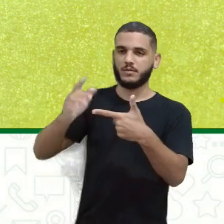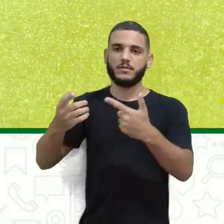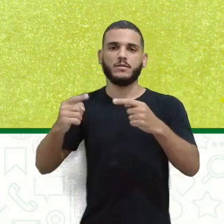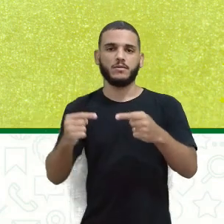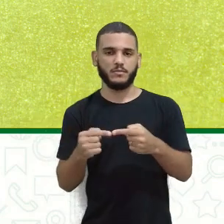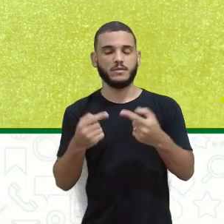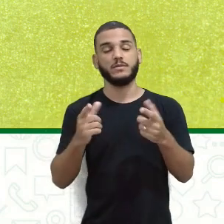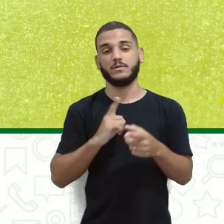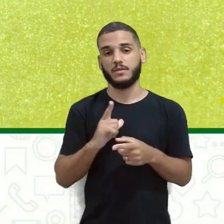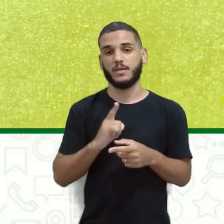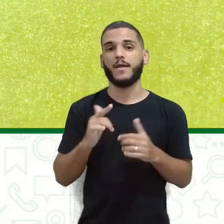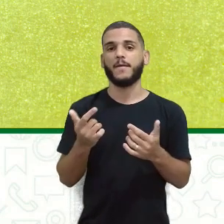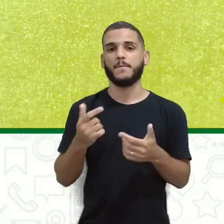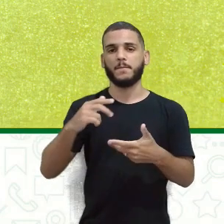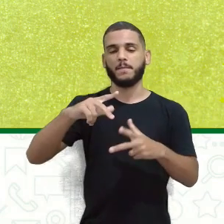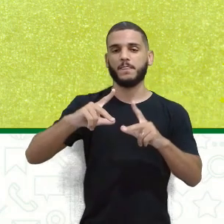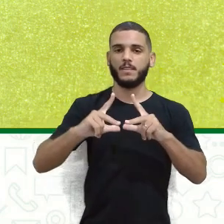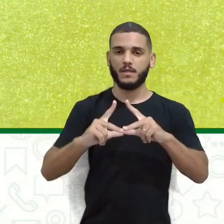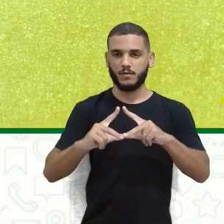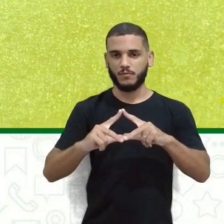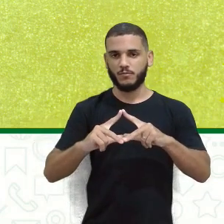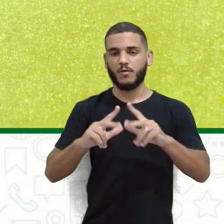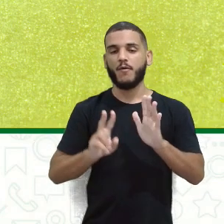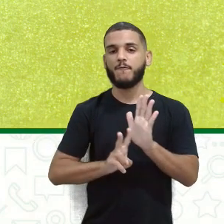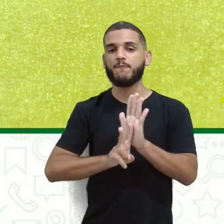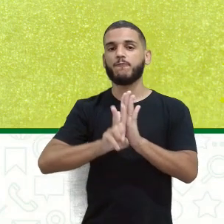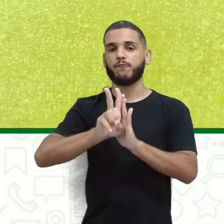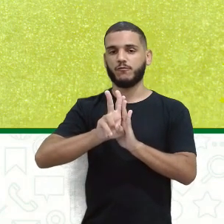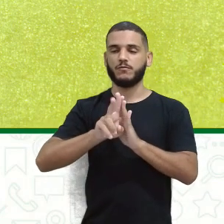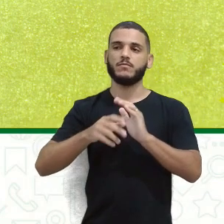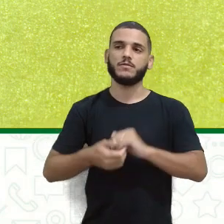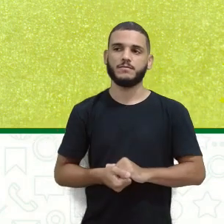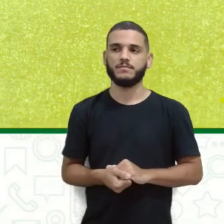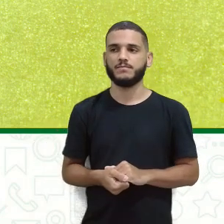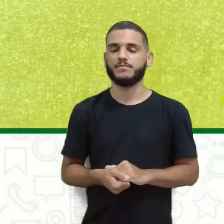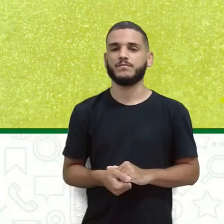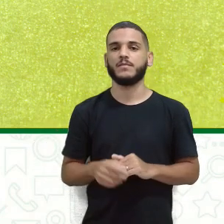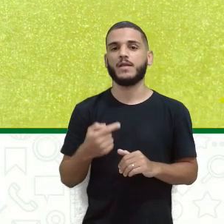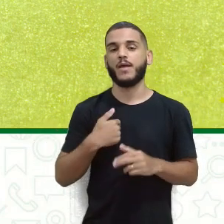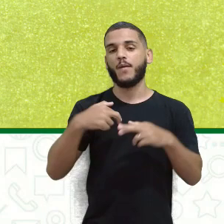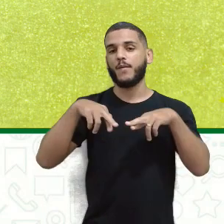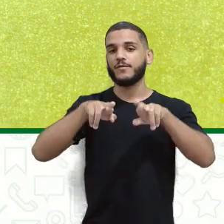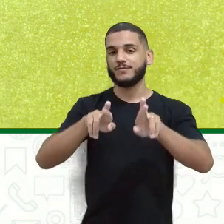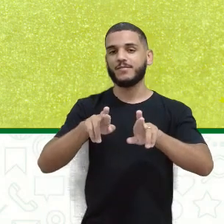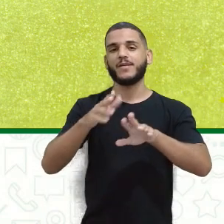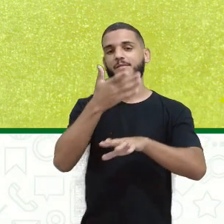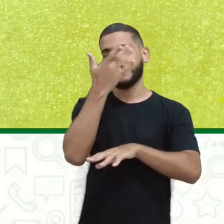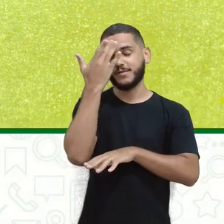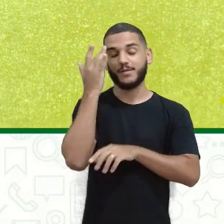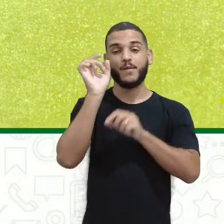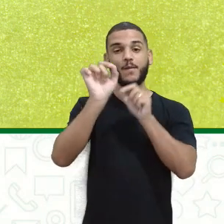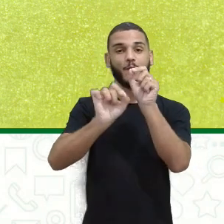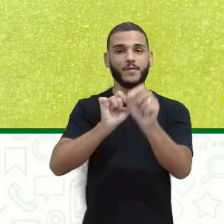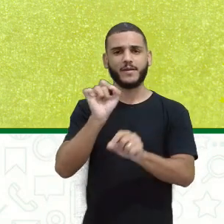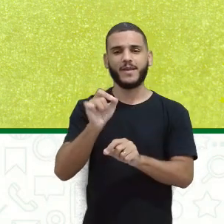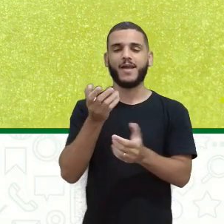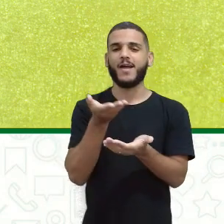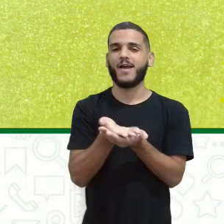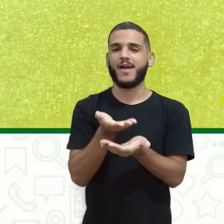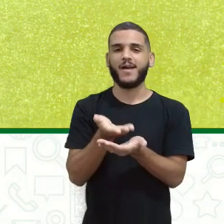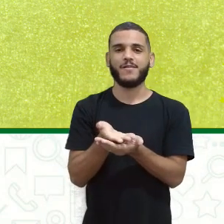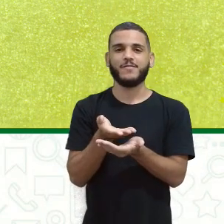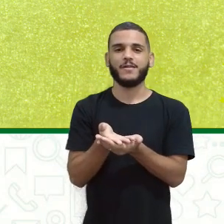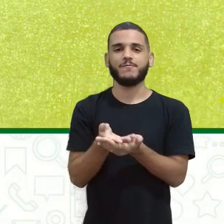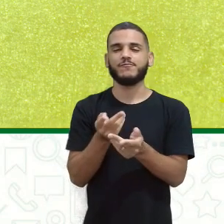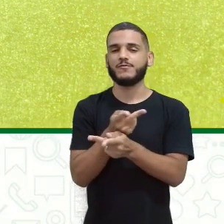relacionadas ao prisma, ao volume, tá? E eu espero, pessoal, que essa aula tenha sido